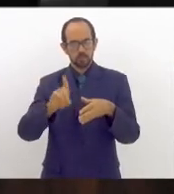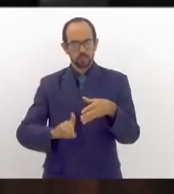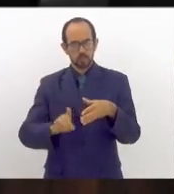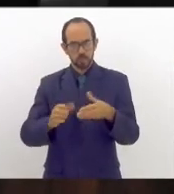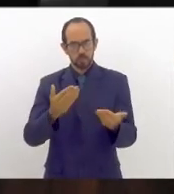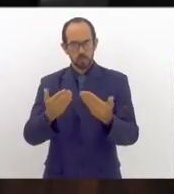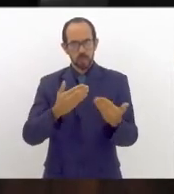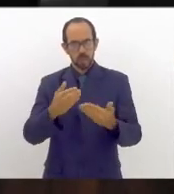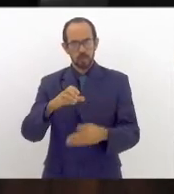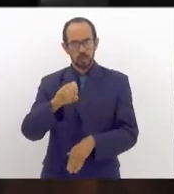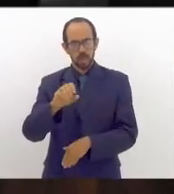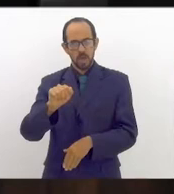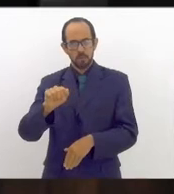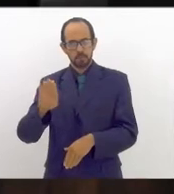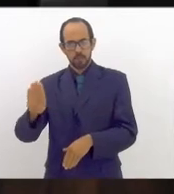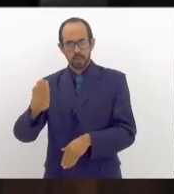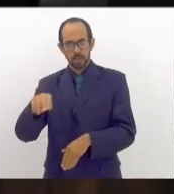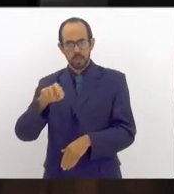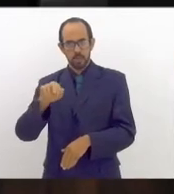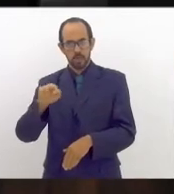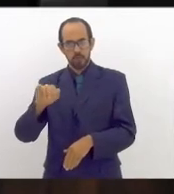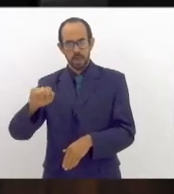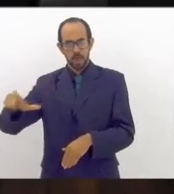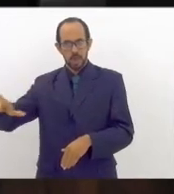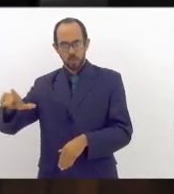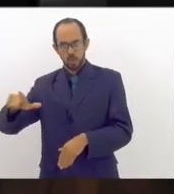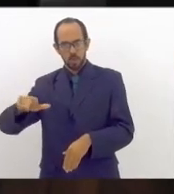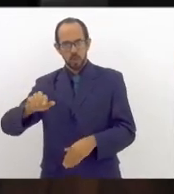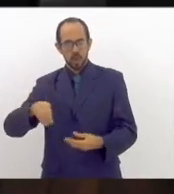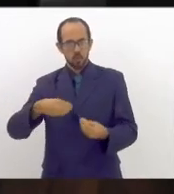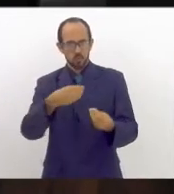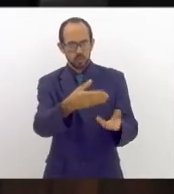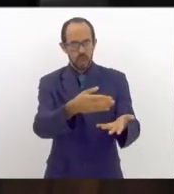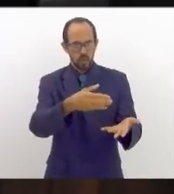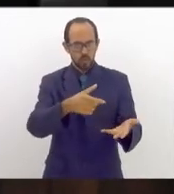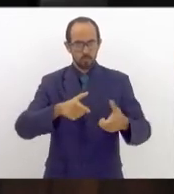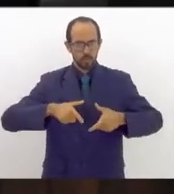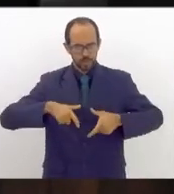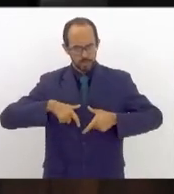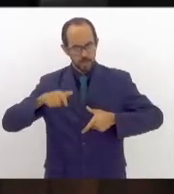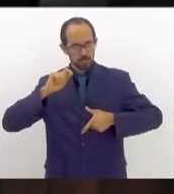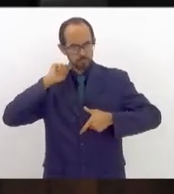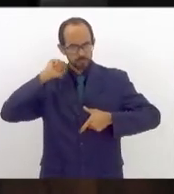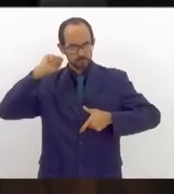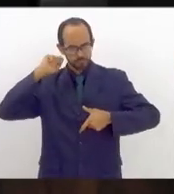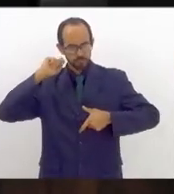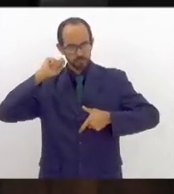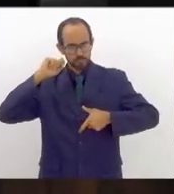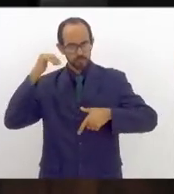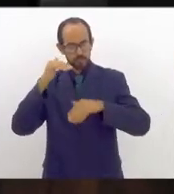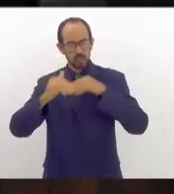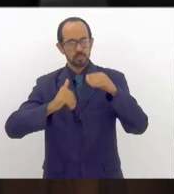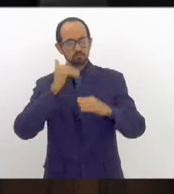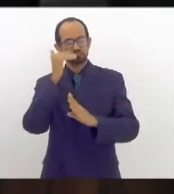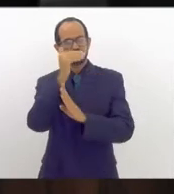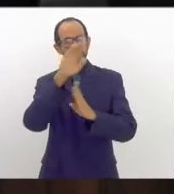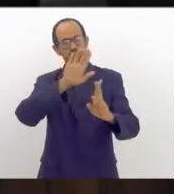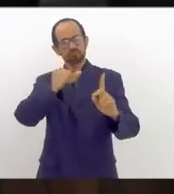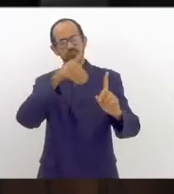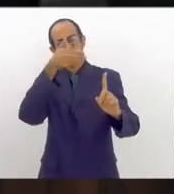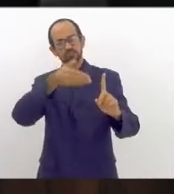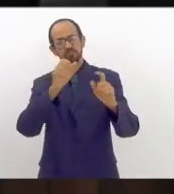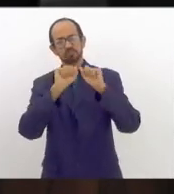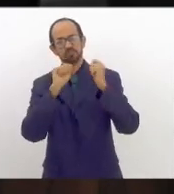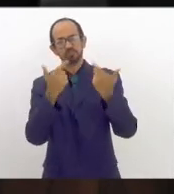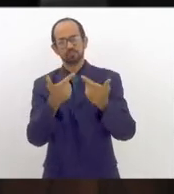OAB Rafael Alves de Oliveira Tiradentes mal com decoração concedido para esta casa Assembleia Legislativa preste